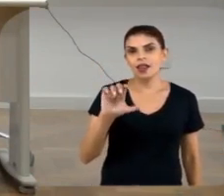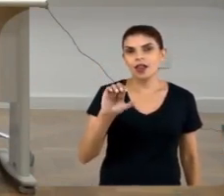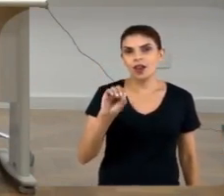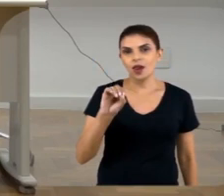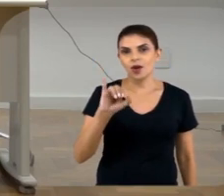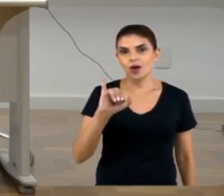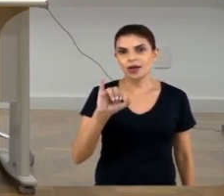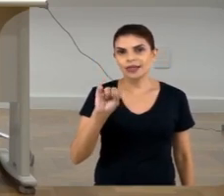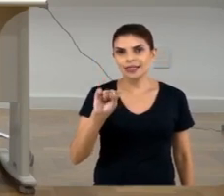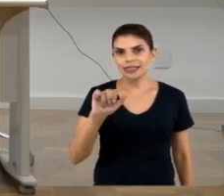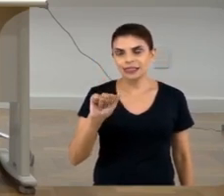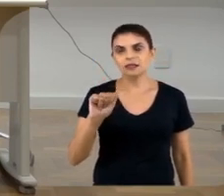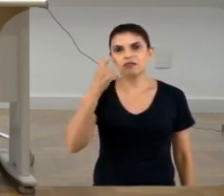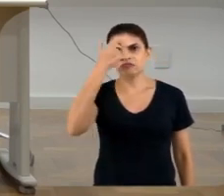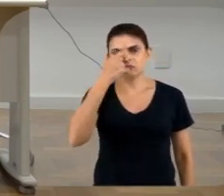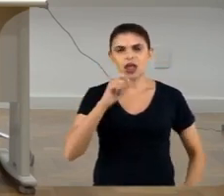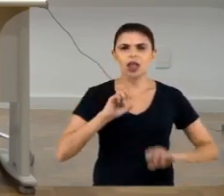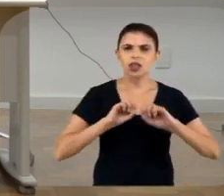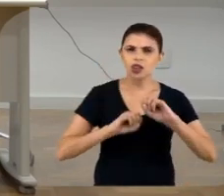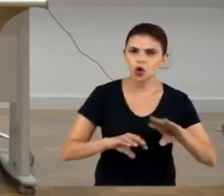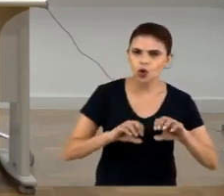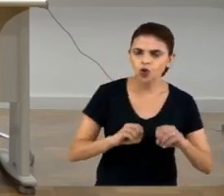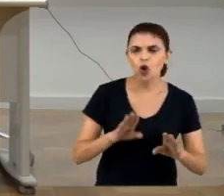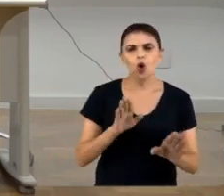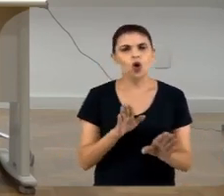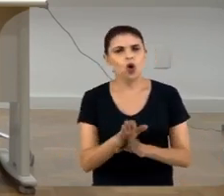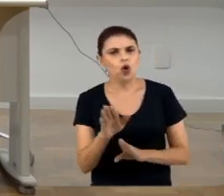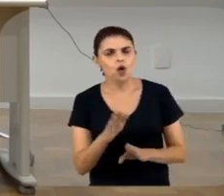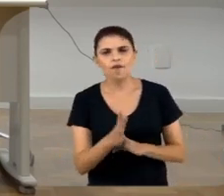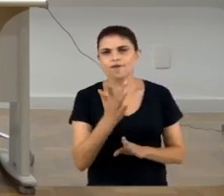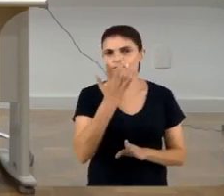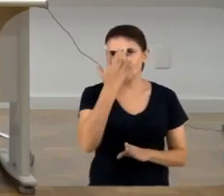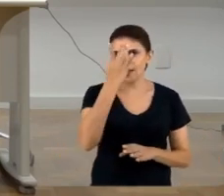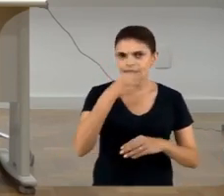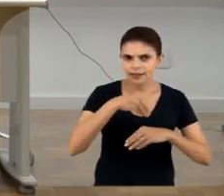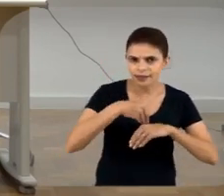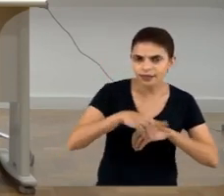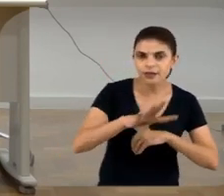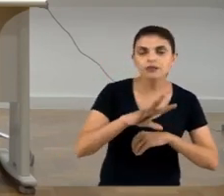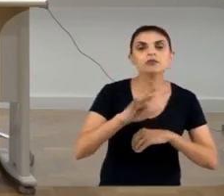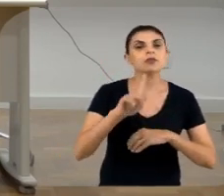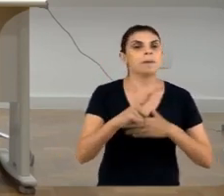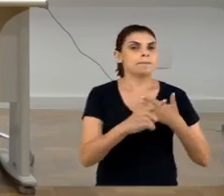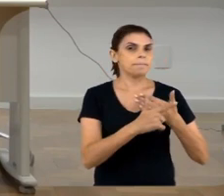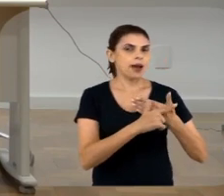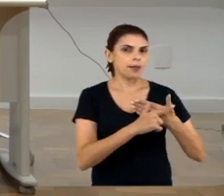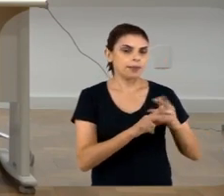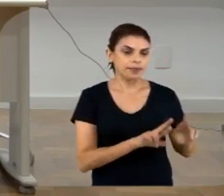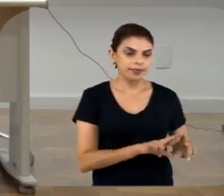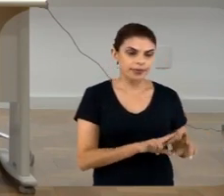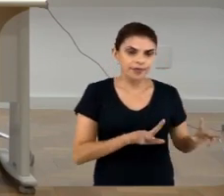enquanto tutoras e facilitadoras ou orientadoras, ressaltar que são